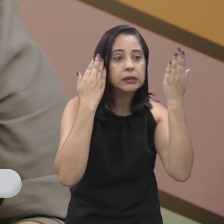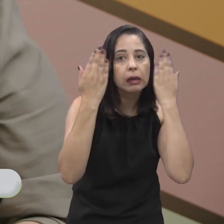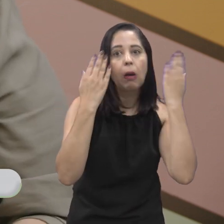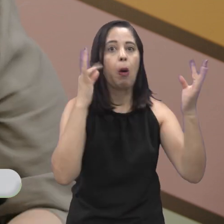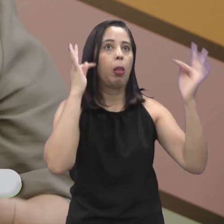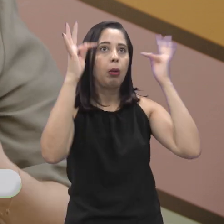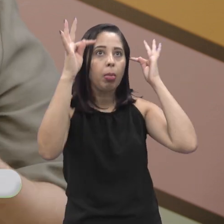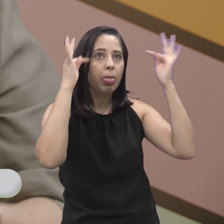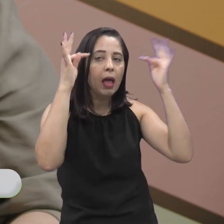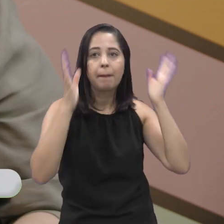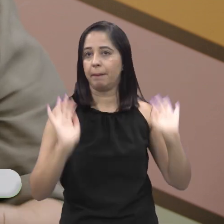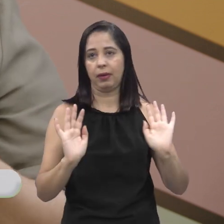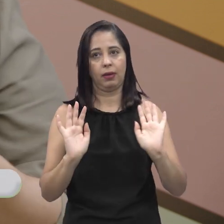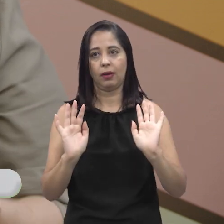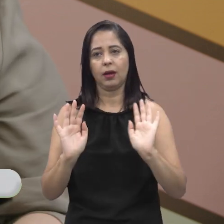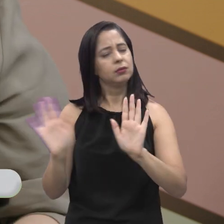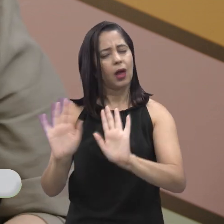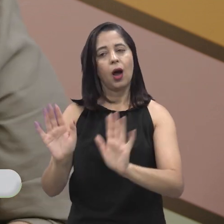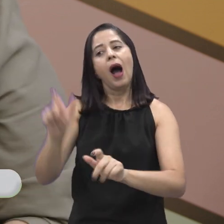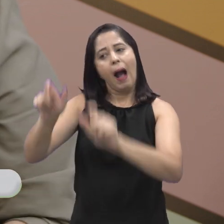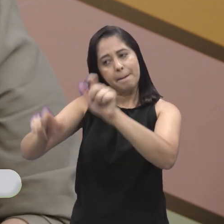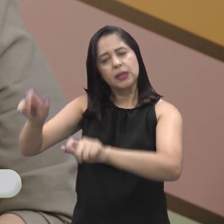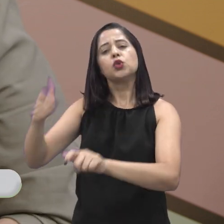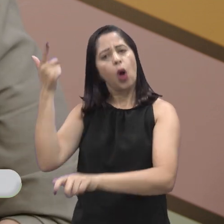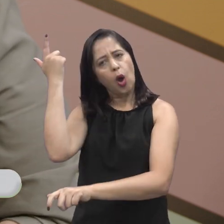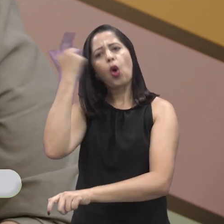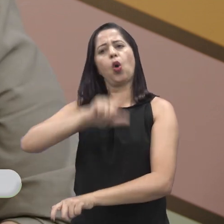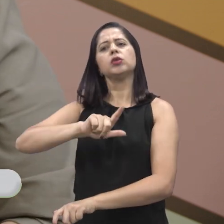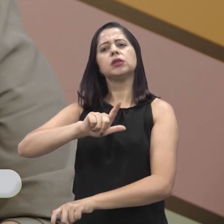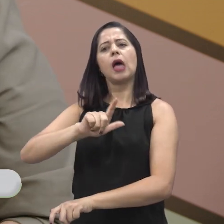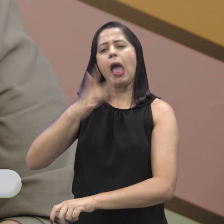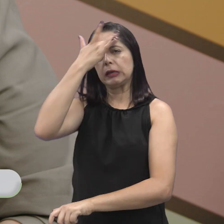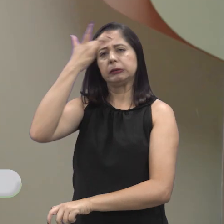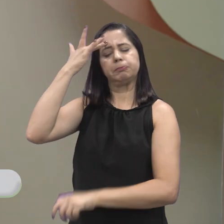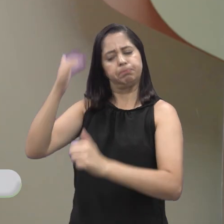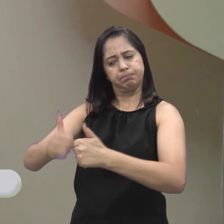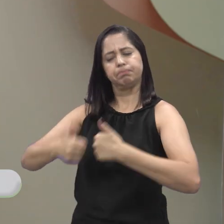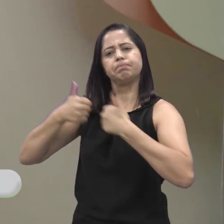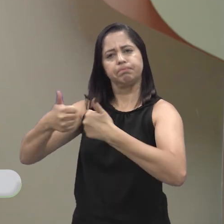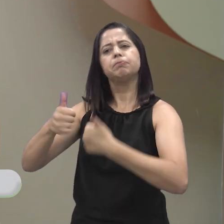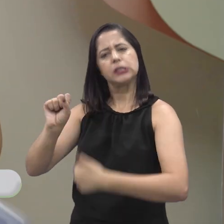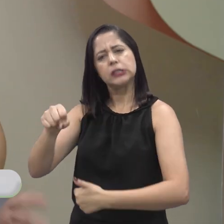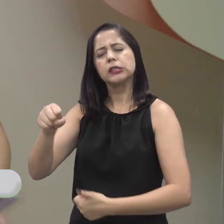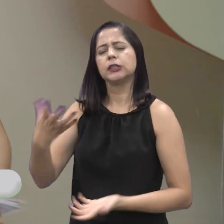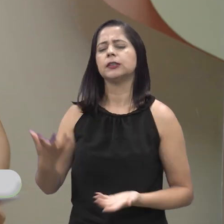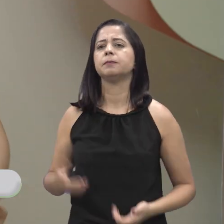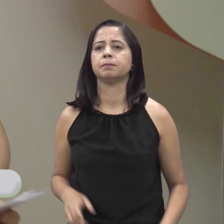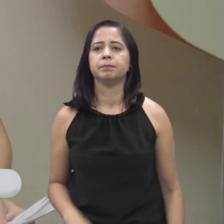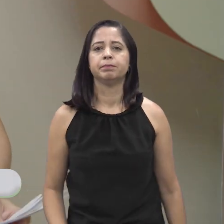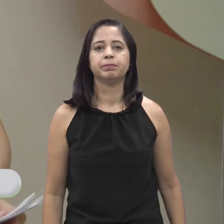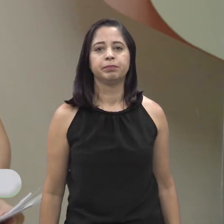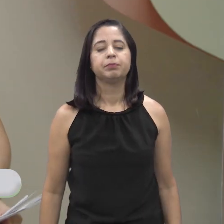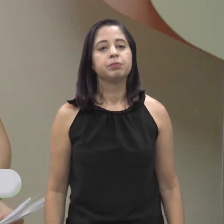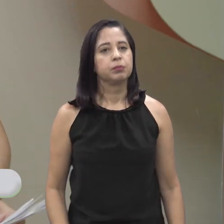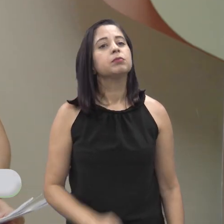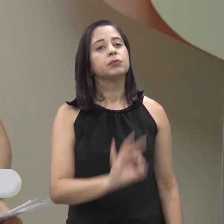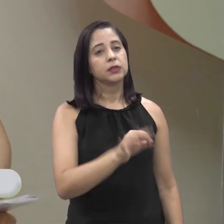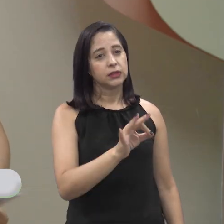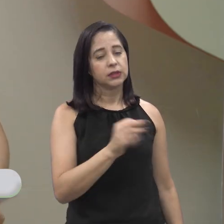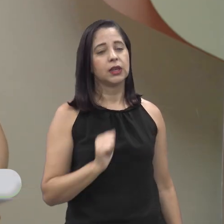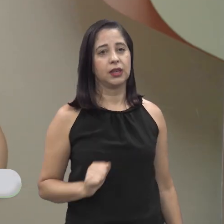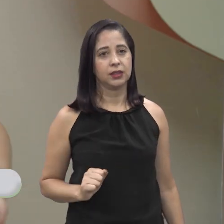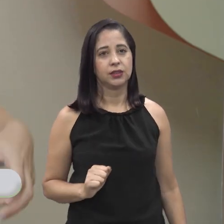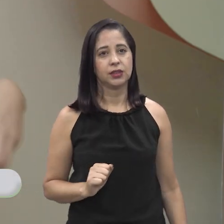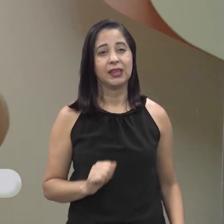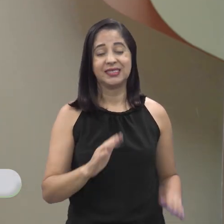alguma maneira um bem-estar, uma saúde mental relevante. Sim, sem dúvida. Né? E esse assunto,